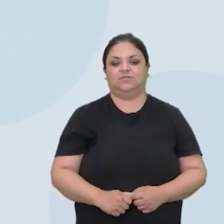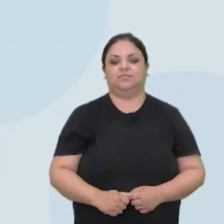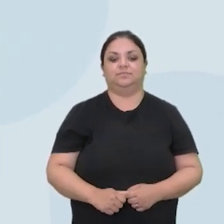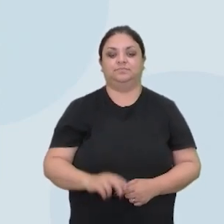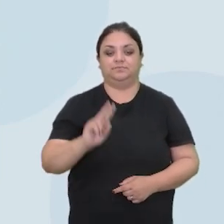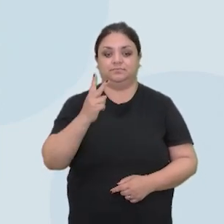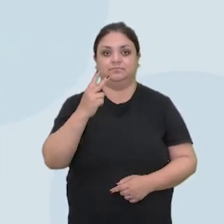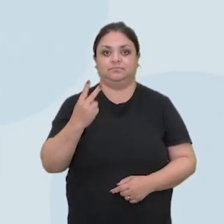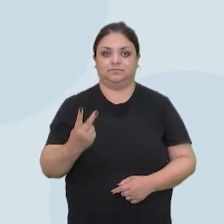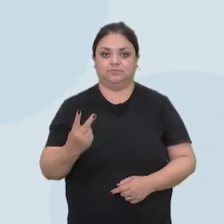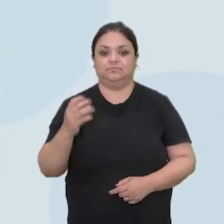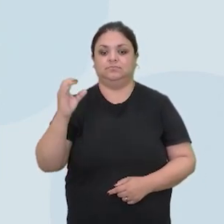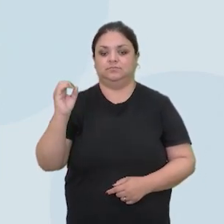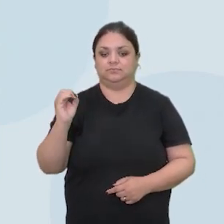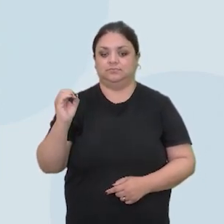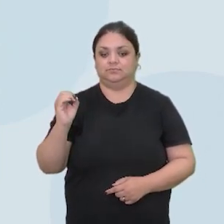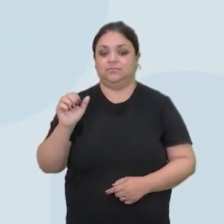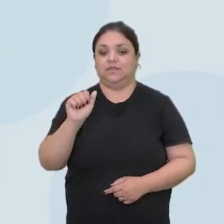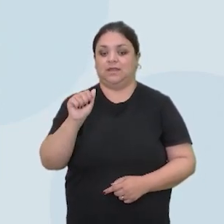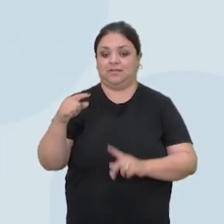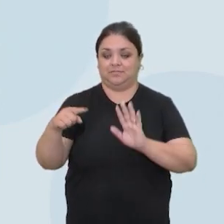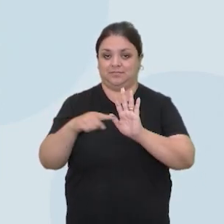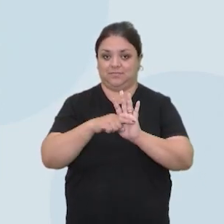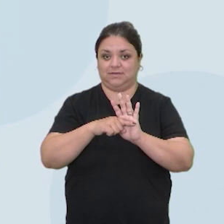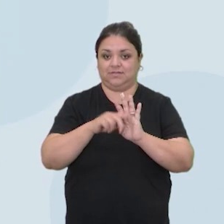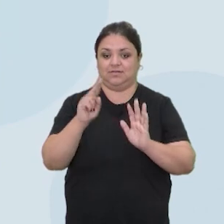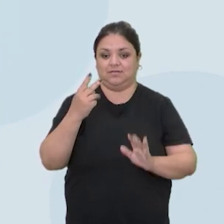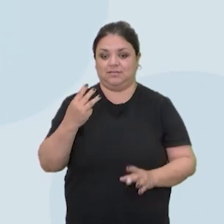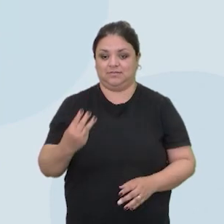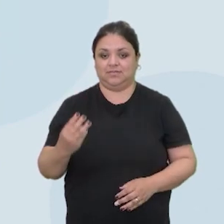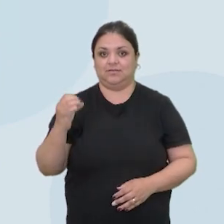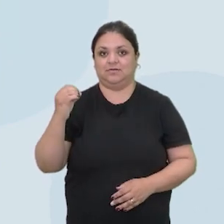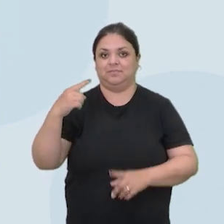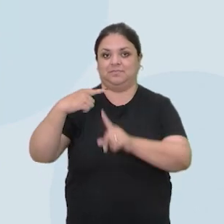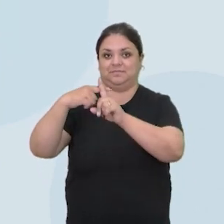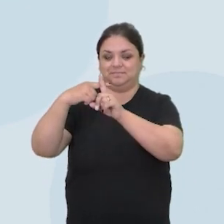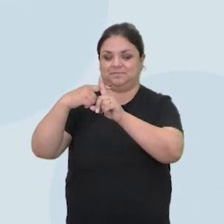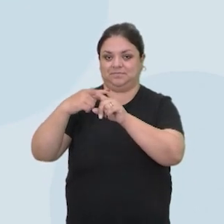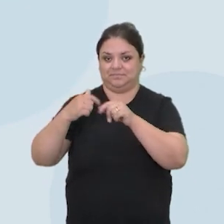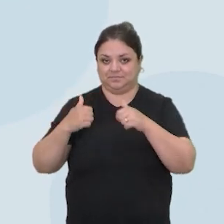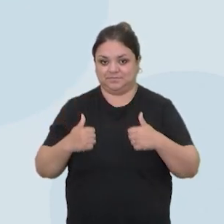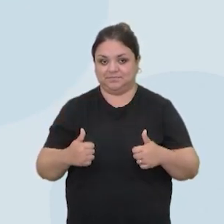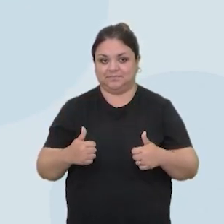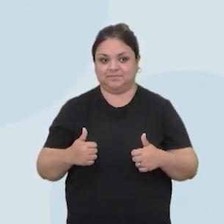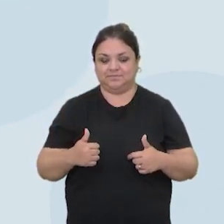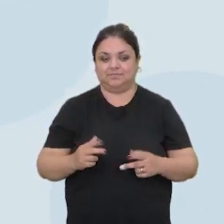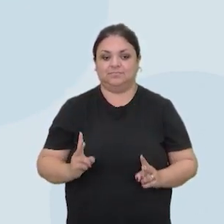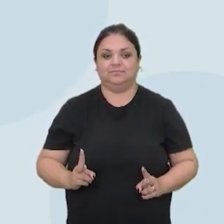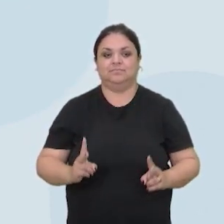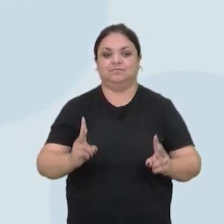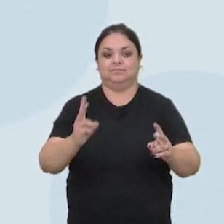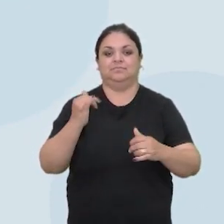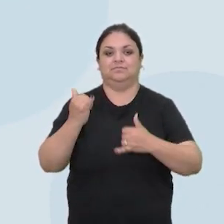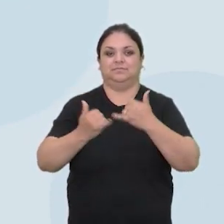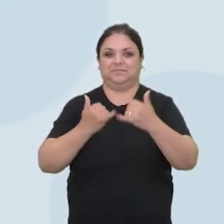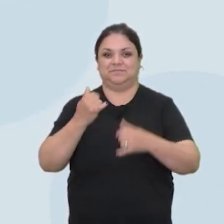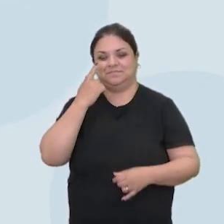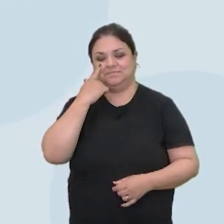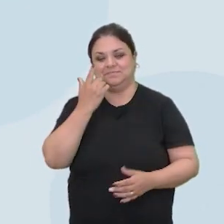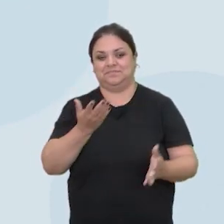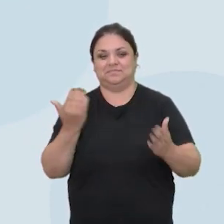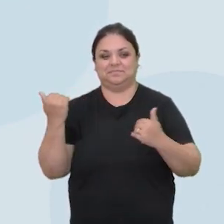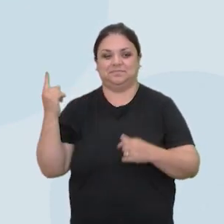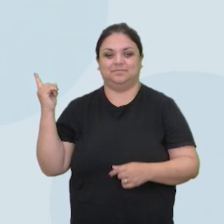tá certo? Então, aí nós temos essa equaçãozinha. Bom, continuando aí a nossa brincadeira, a gente tem esse